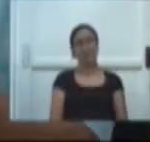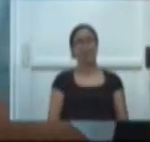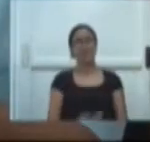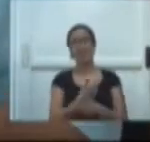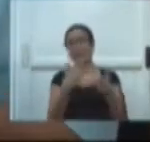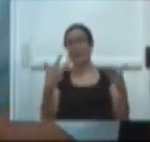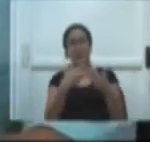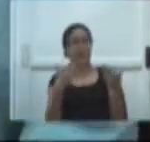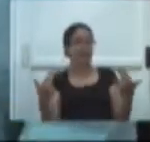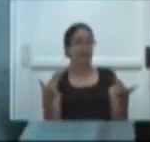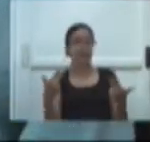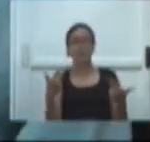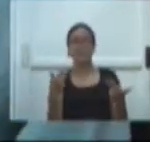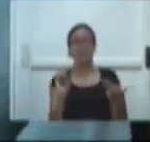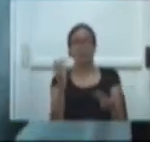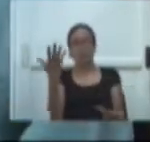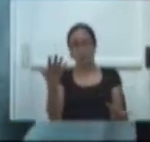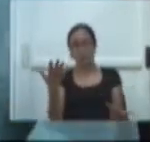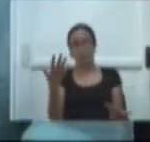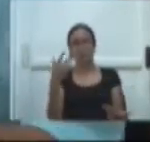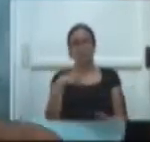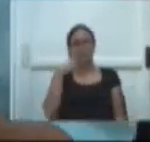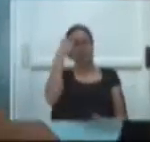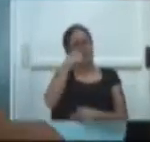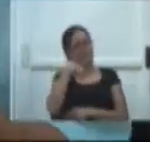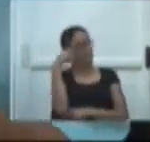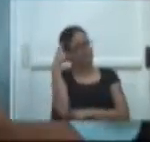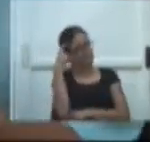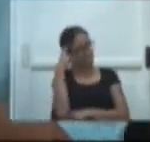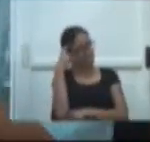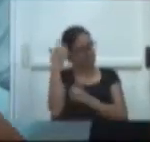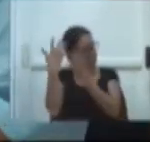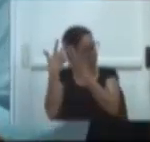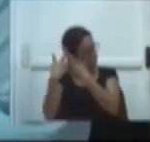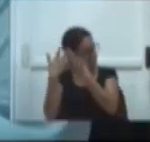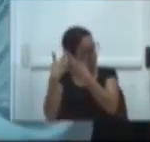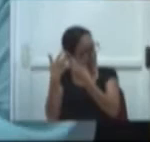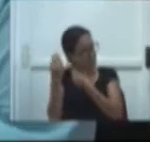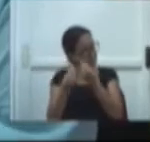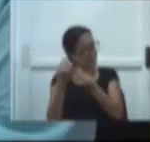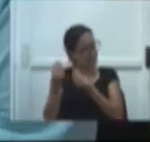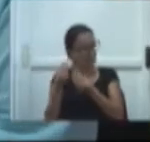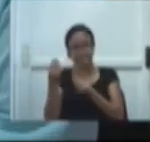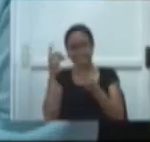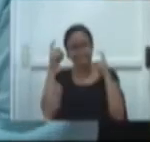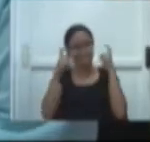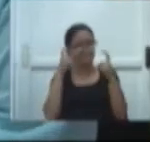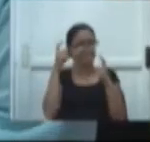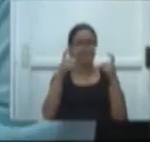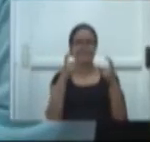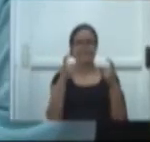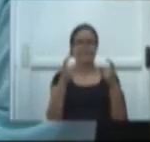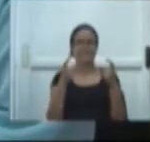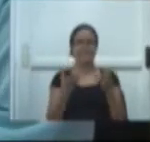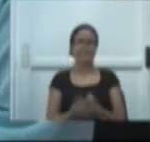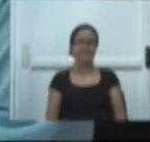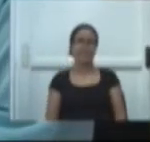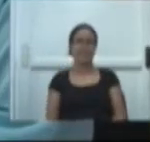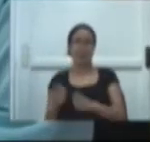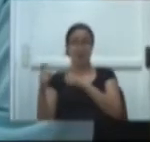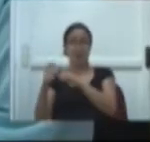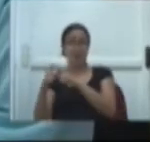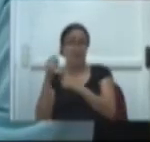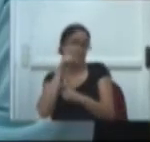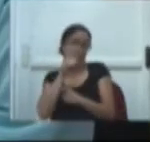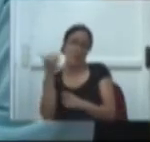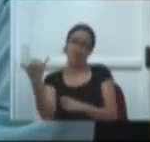coisas que a gente fica sabe, como que você vai responder o quê para uma médica? Você vai responder o quê